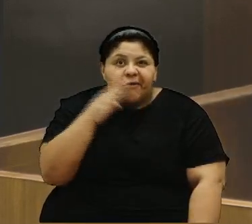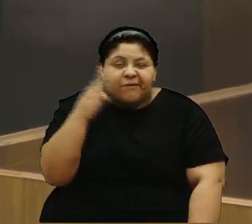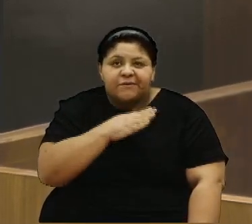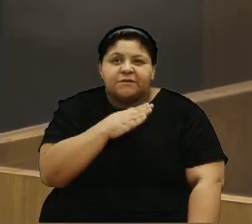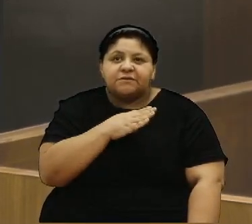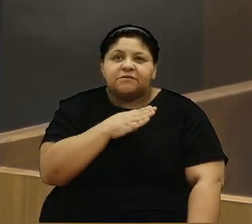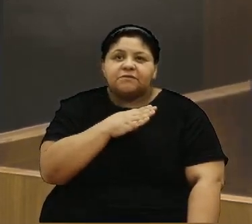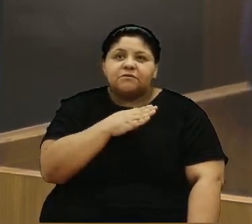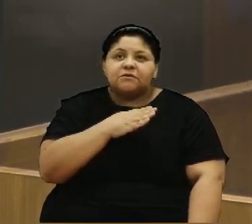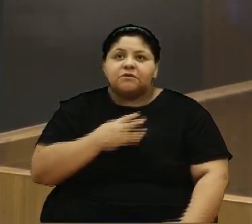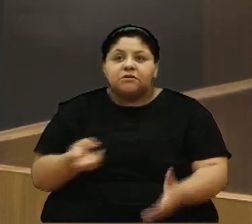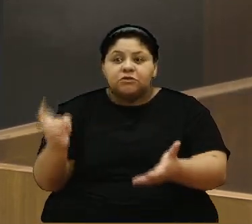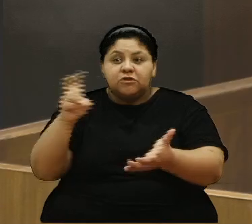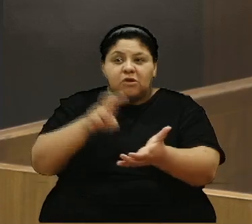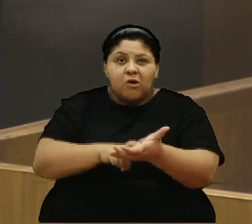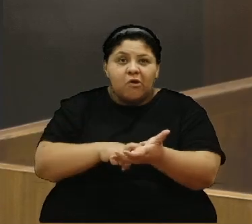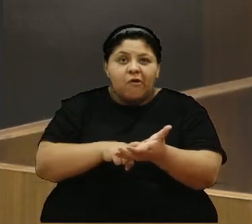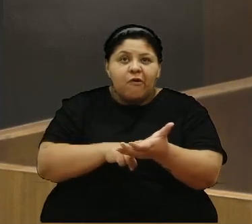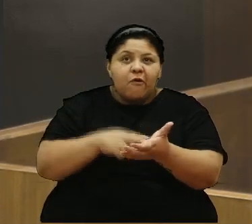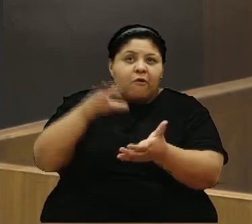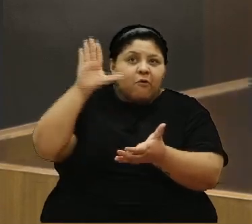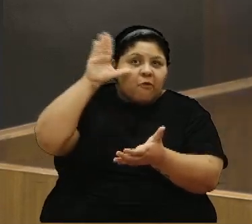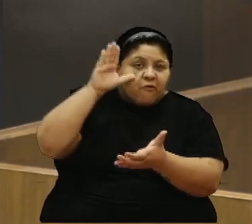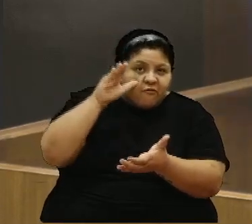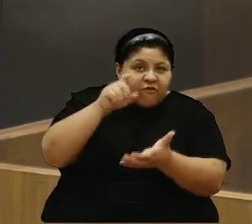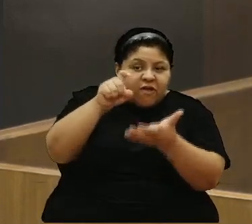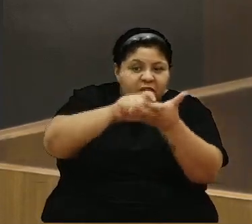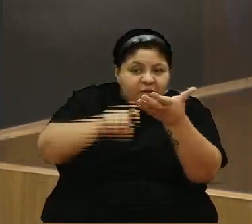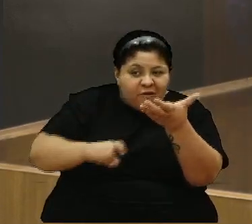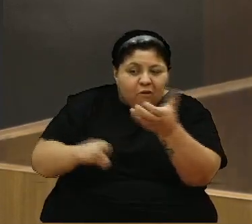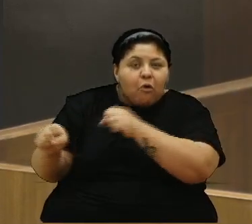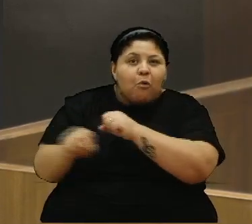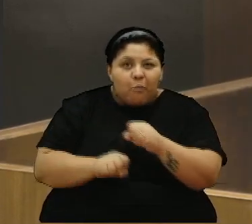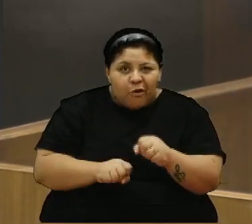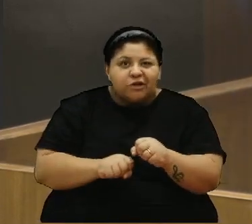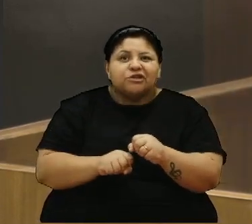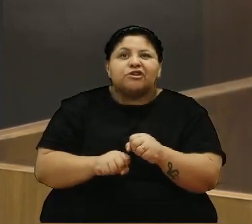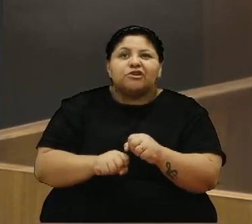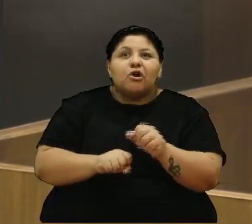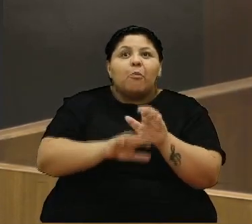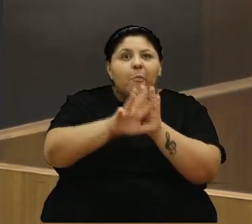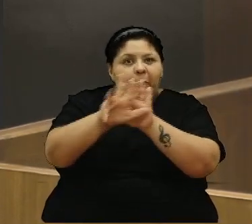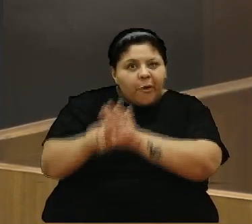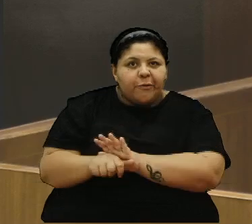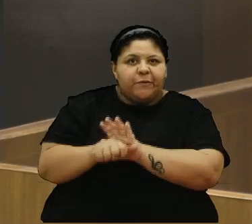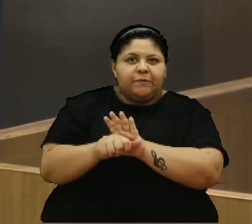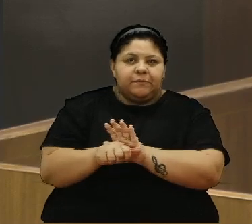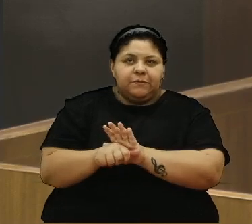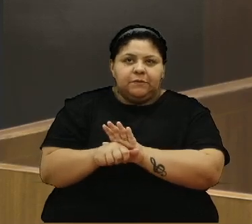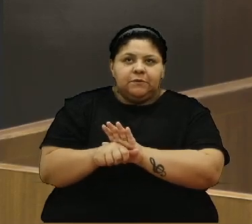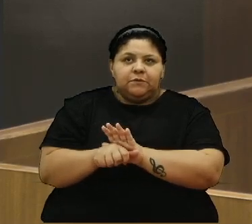urgentemente no banco verificar o extrato, pois ele pode estar sendo roubado.